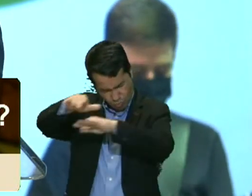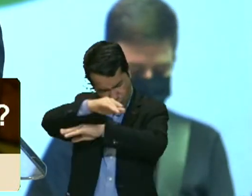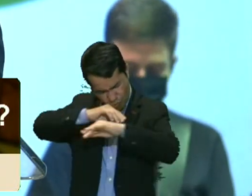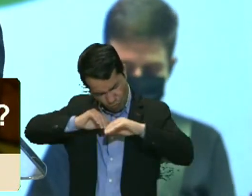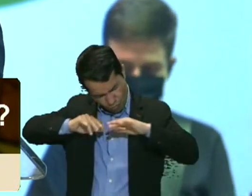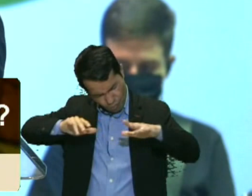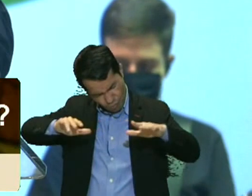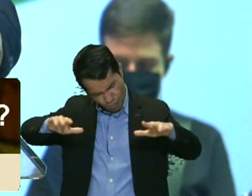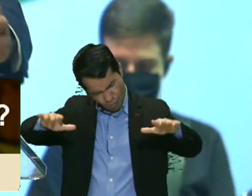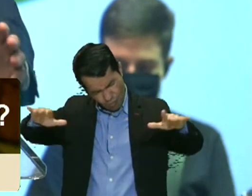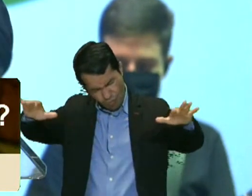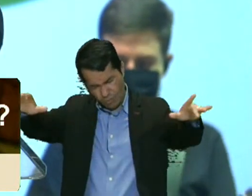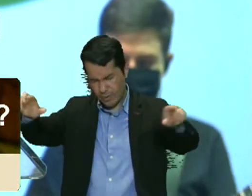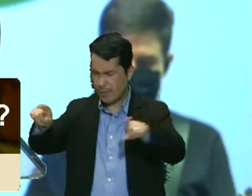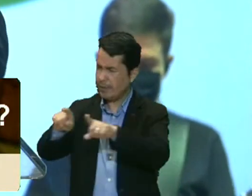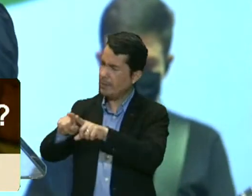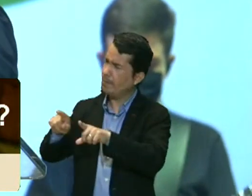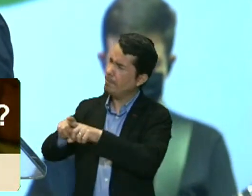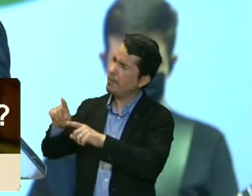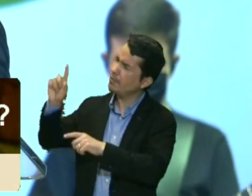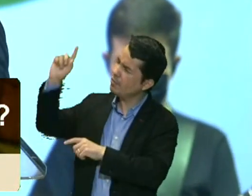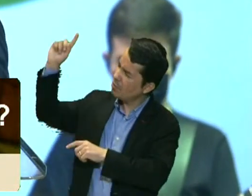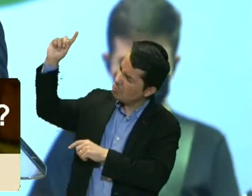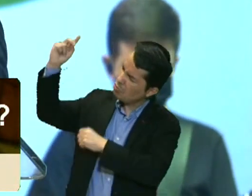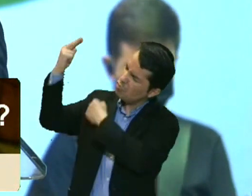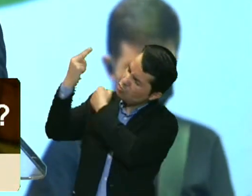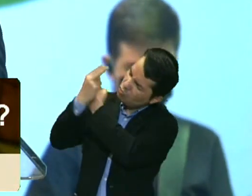lugar e pela Sua boa mão que nos